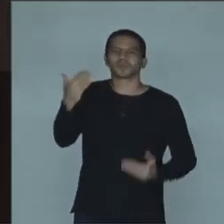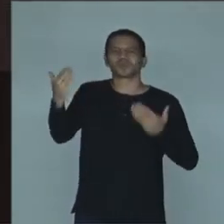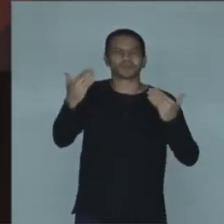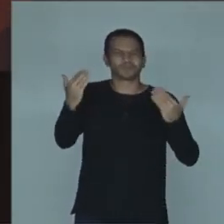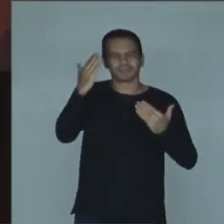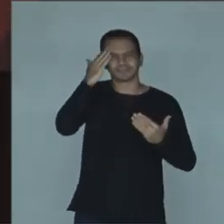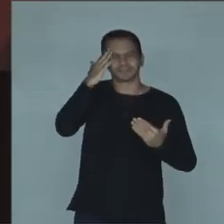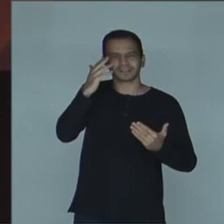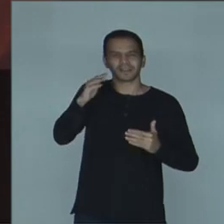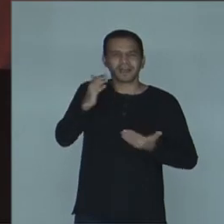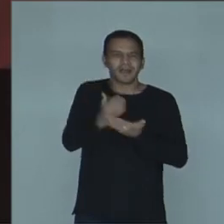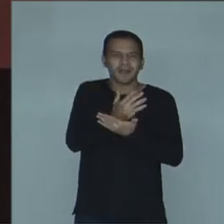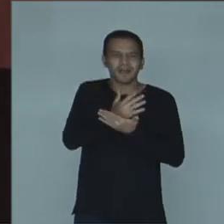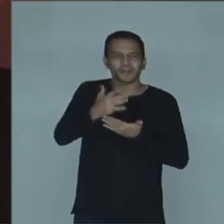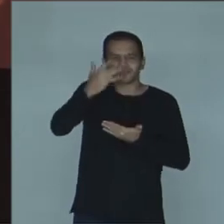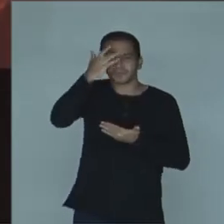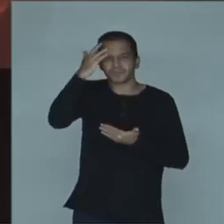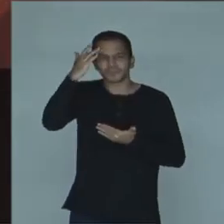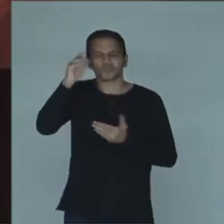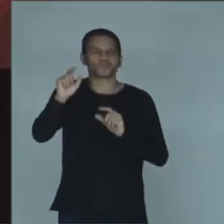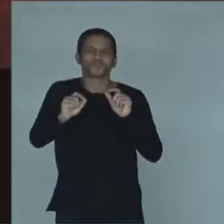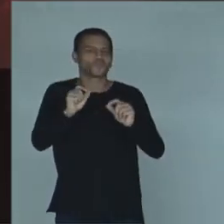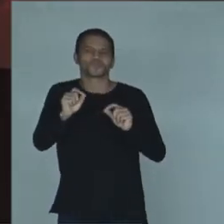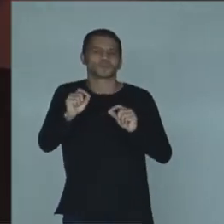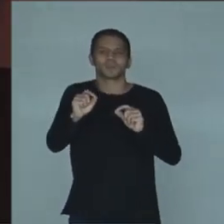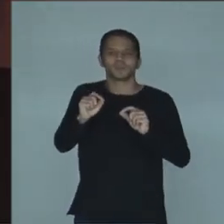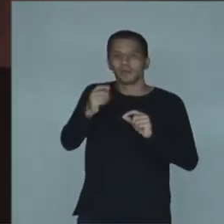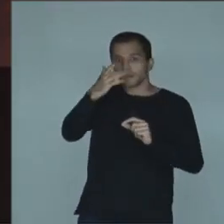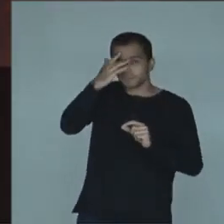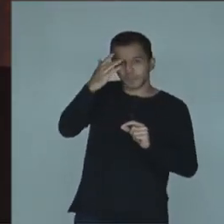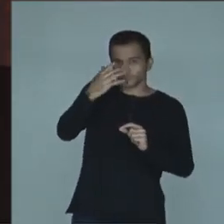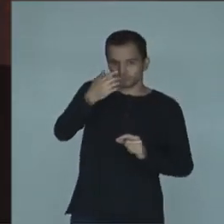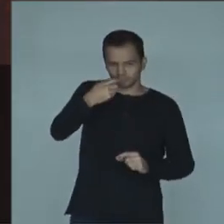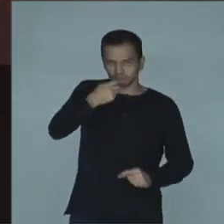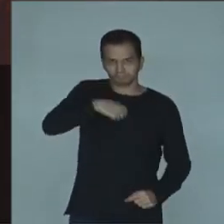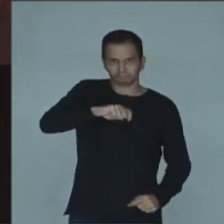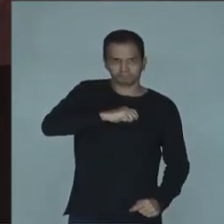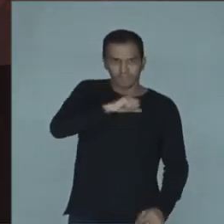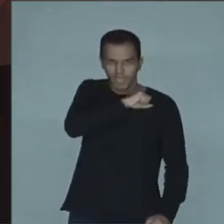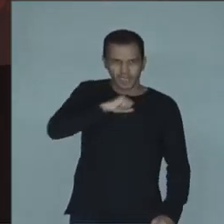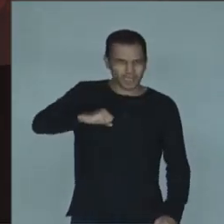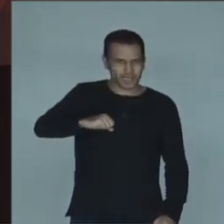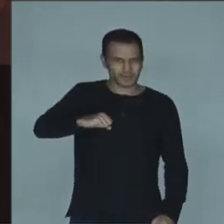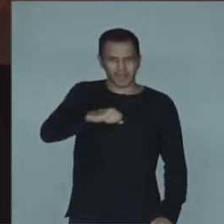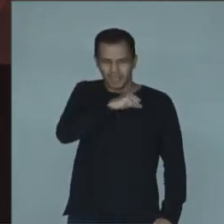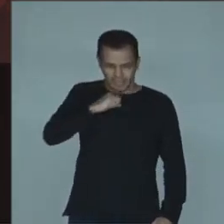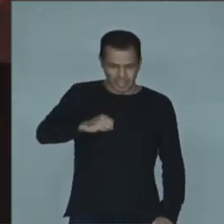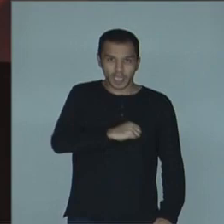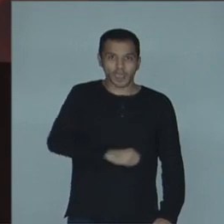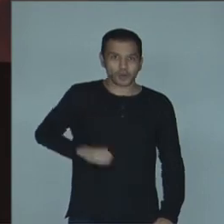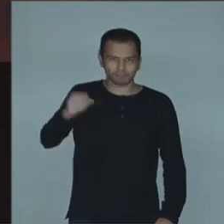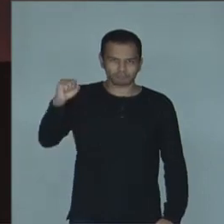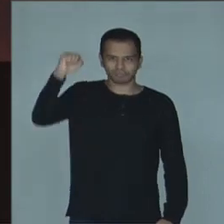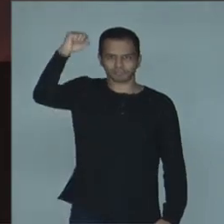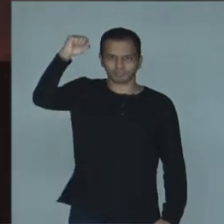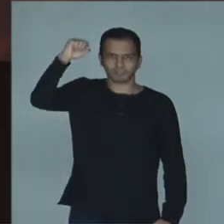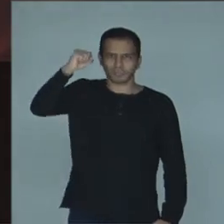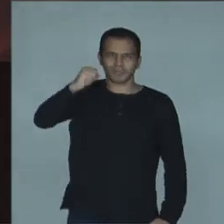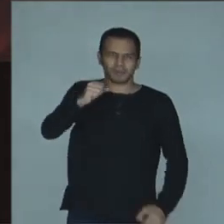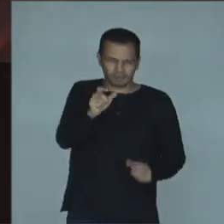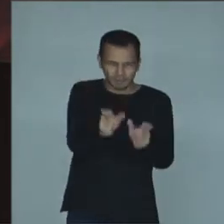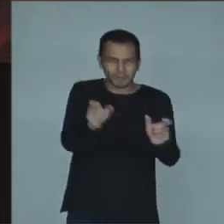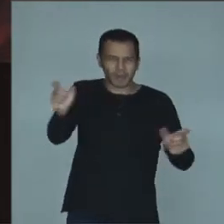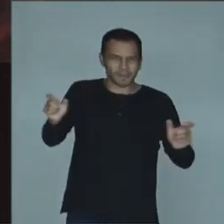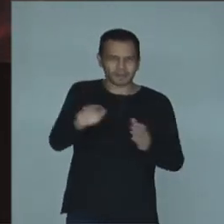Porque você esqueceu que na Bíblia os heróis tem defeitos é que na Bíblia os